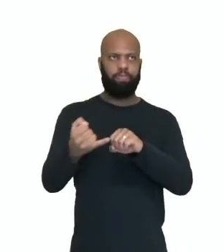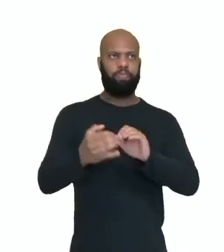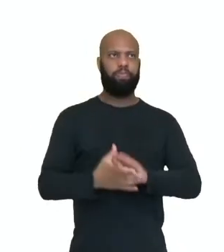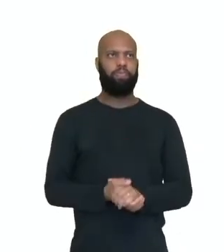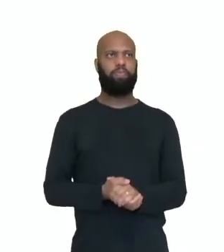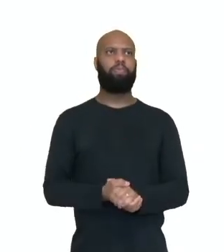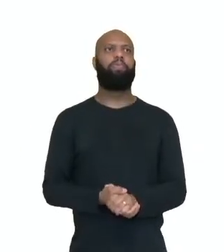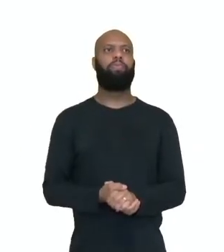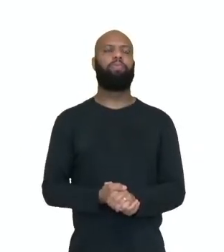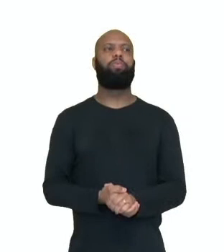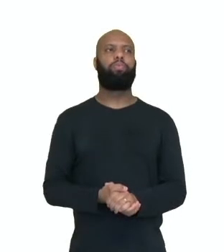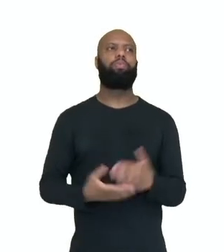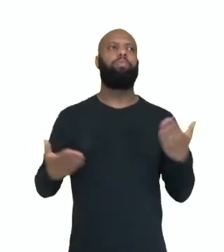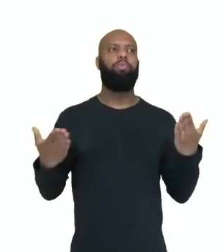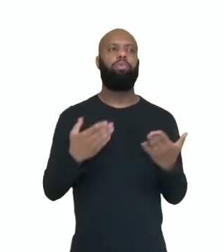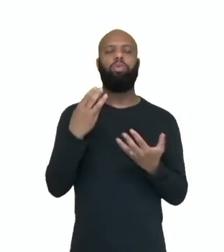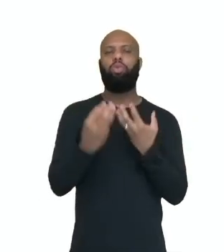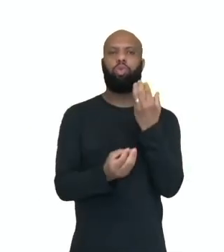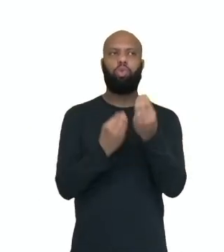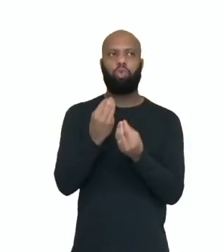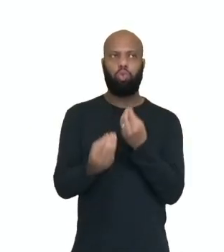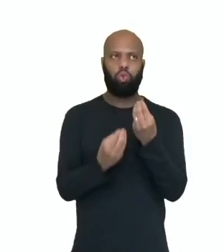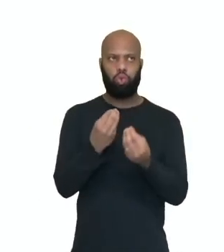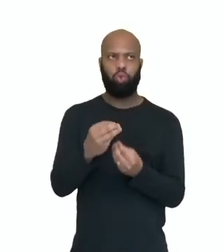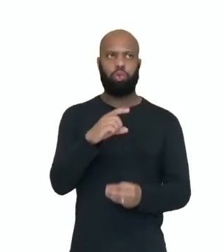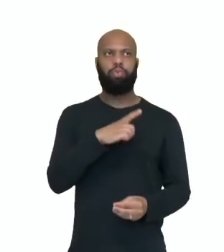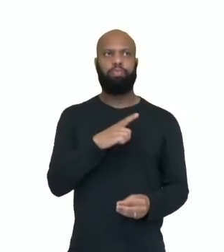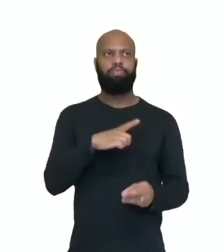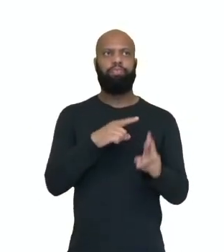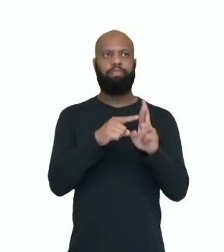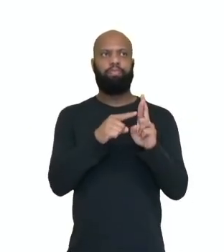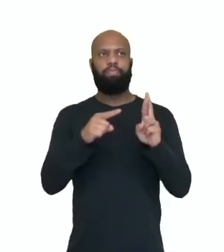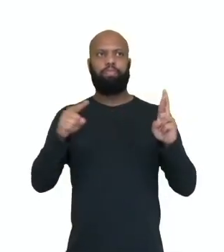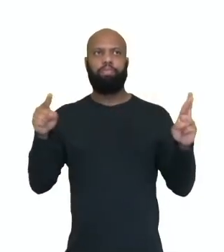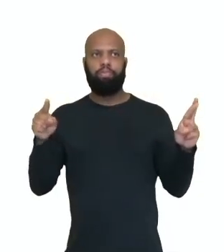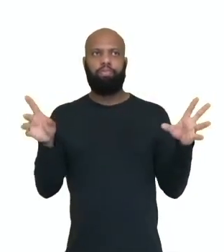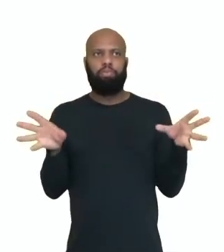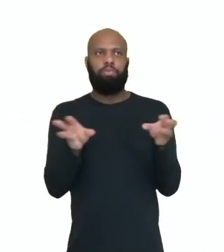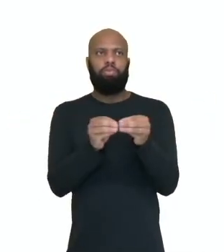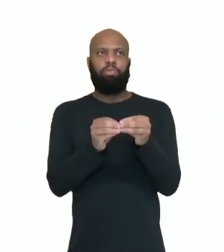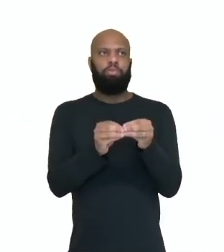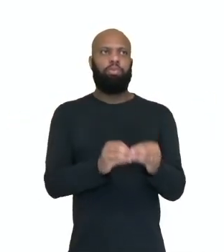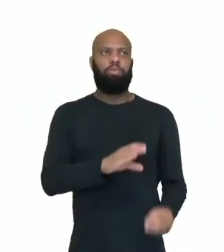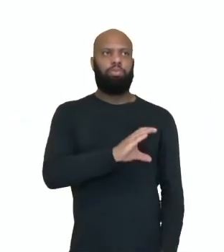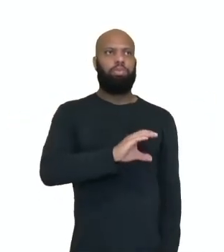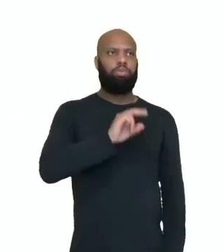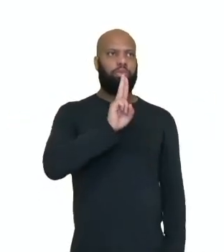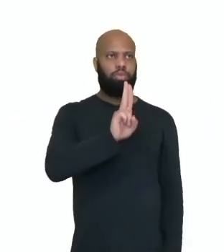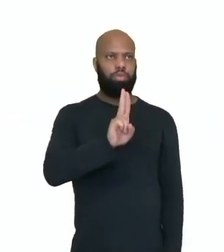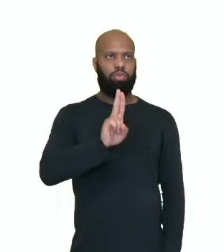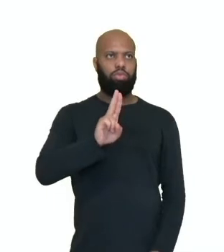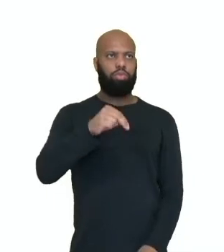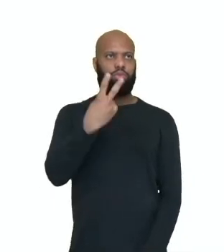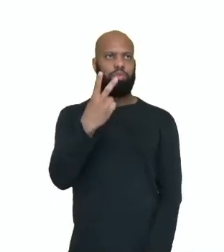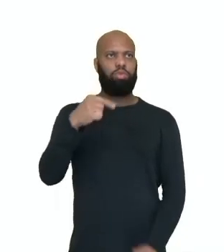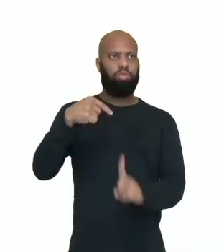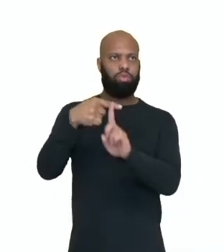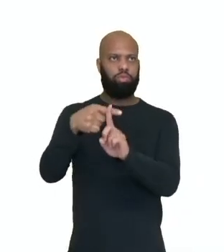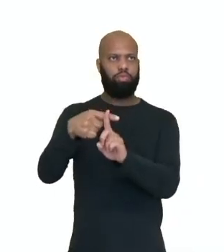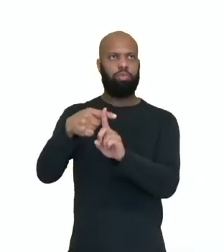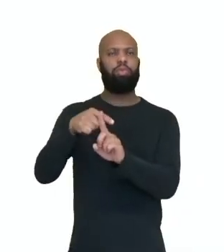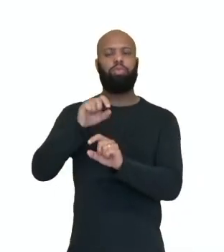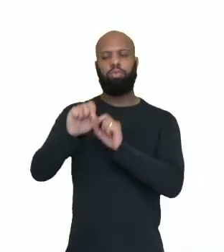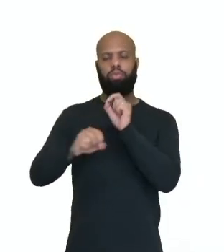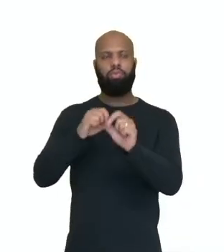ajuda um pouquinho. E aí como é que fica? A reação de redução. Cu2 aquoso mais 2 elétrons formando lá o